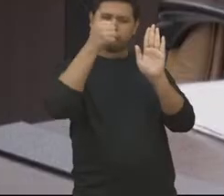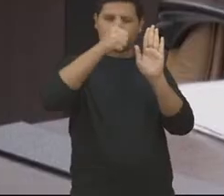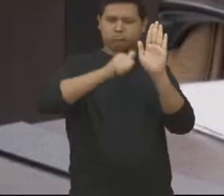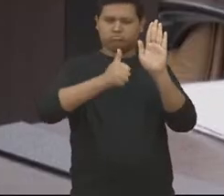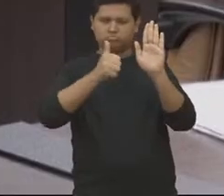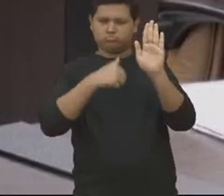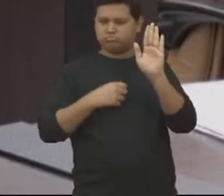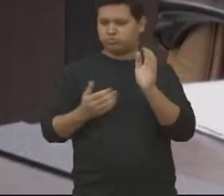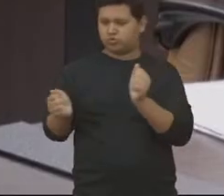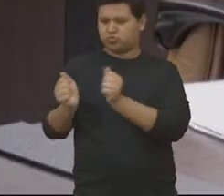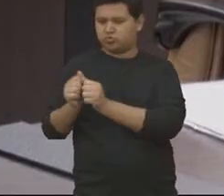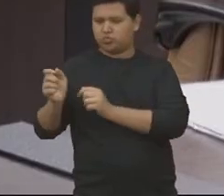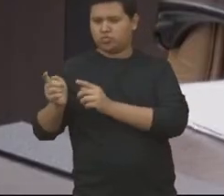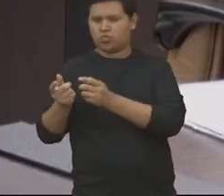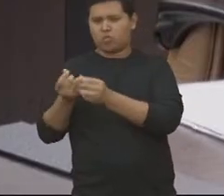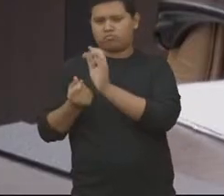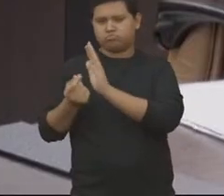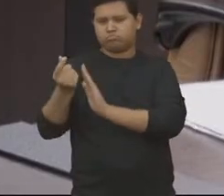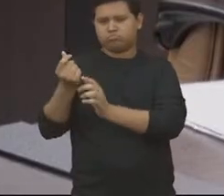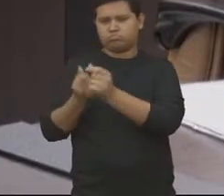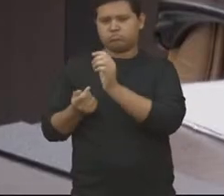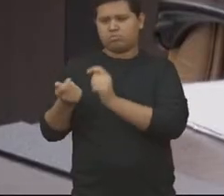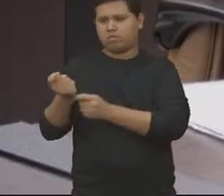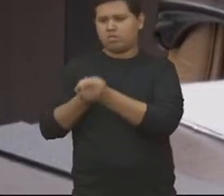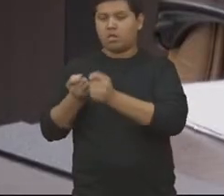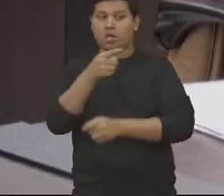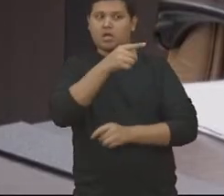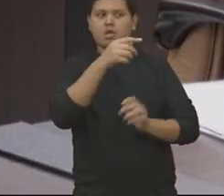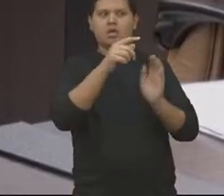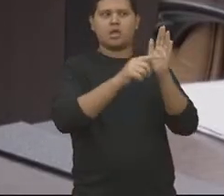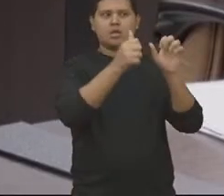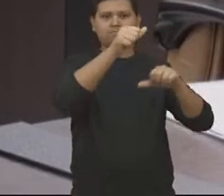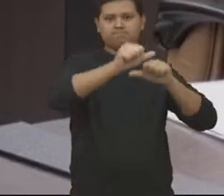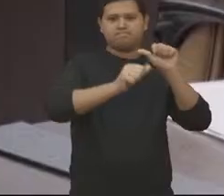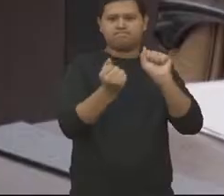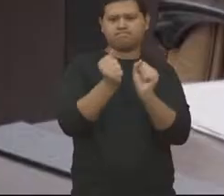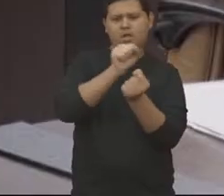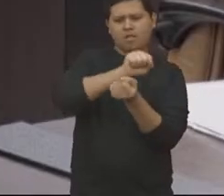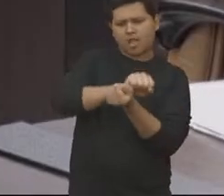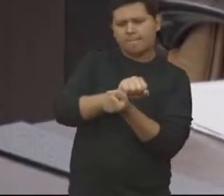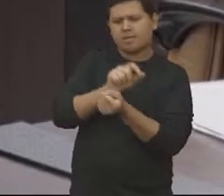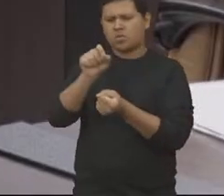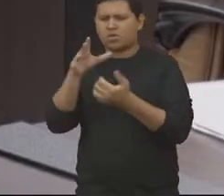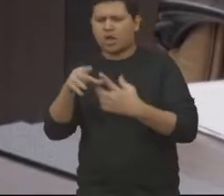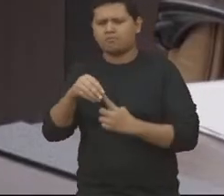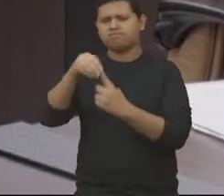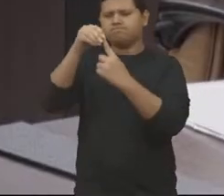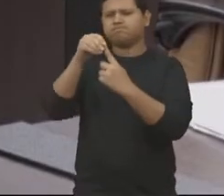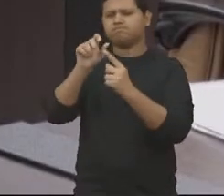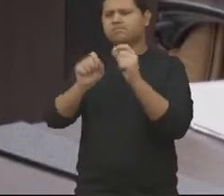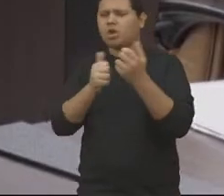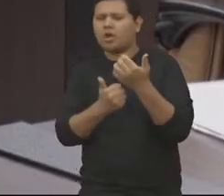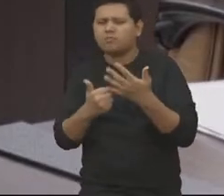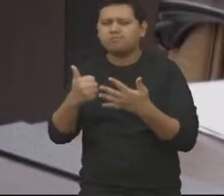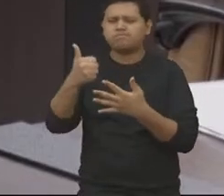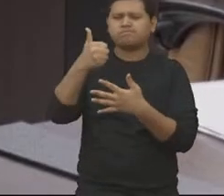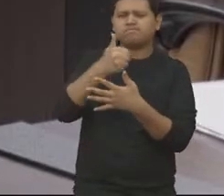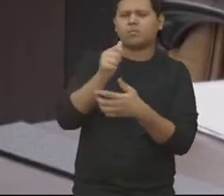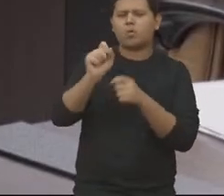contas, ele se reestrutura e define aquilo que é prioridade, o que precisa com mais